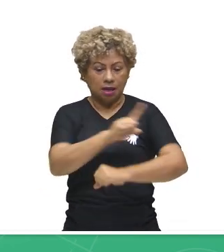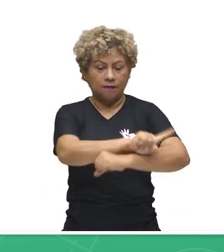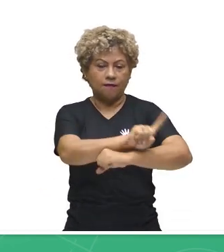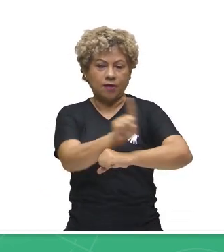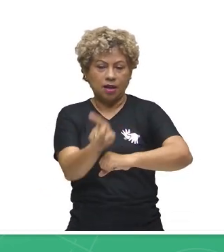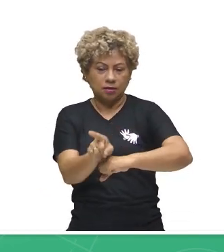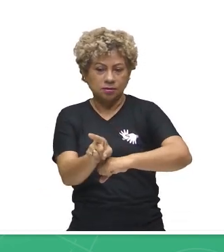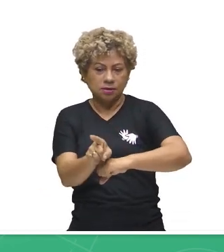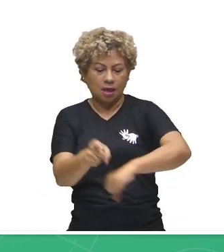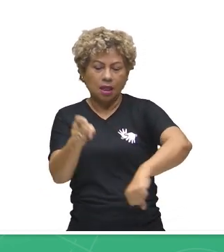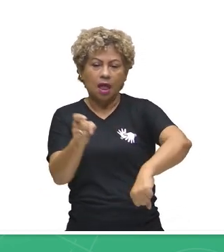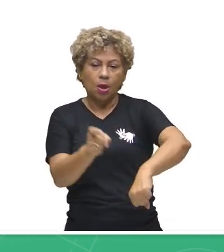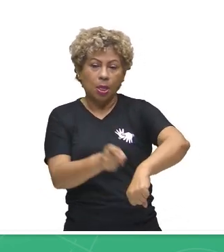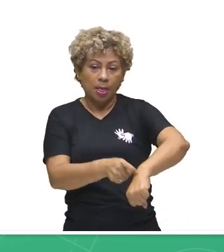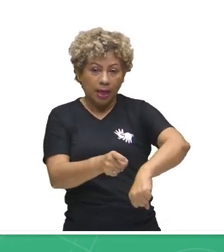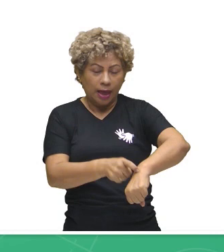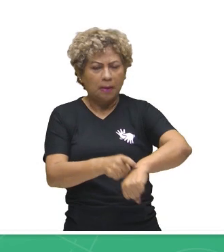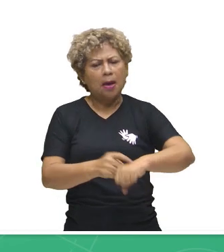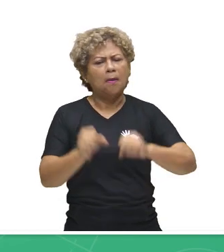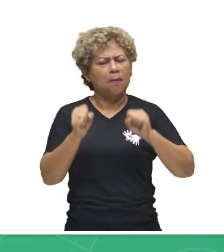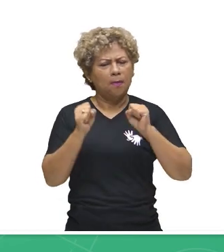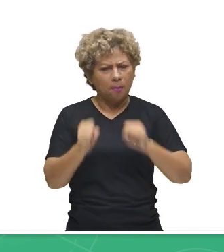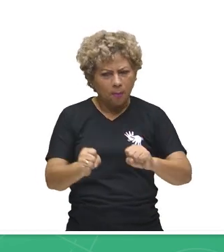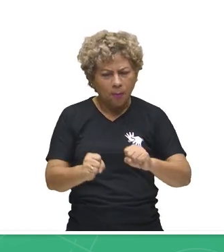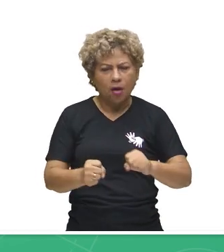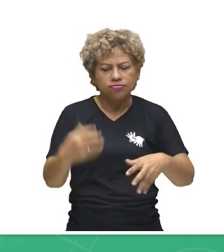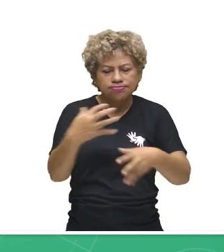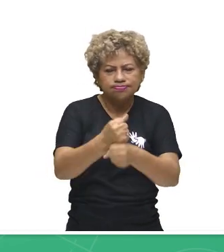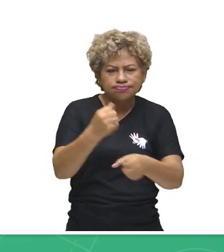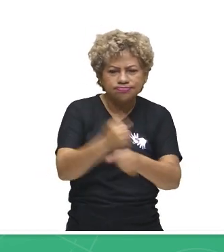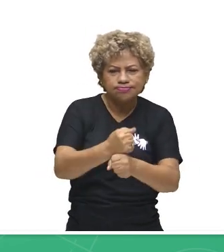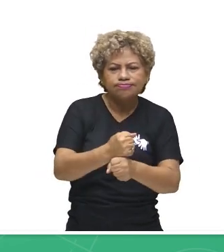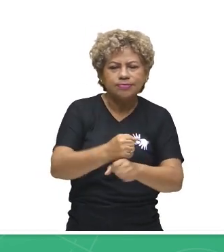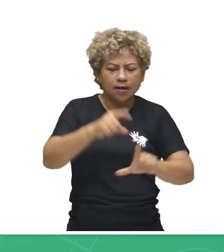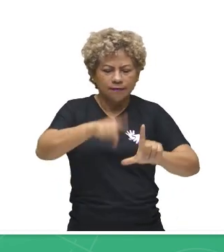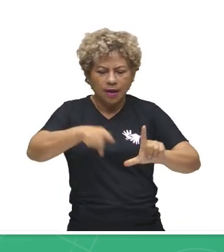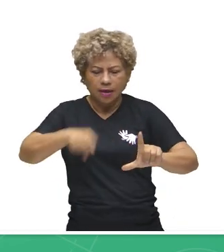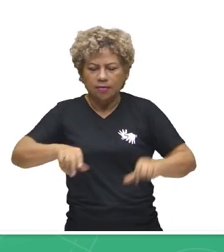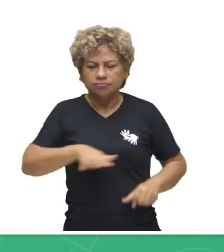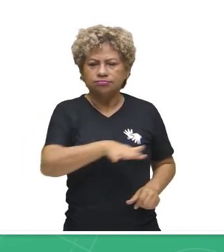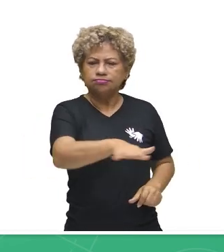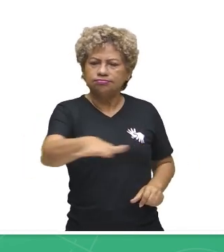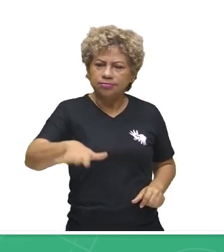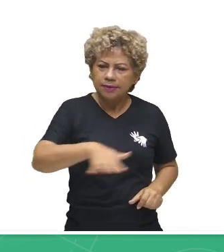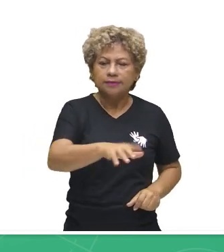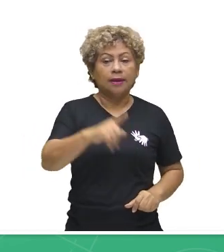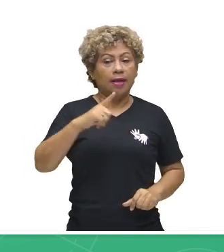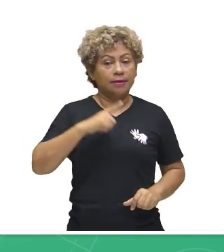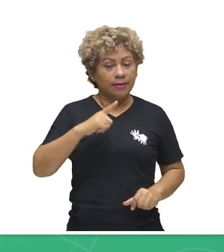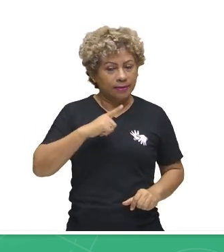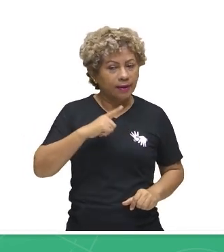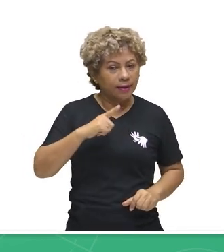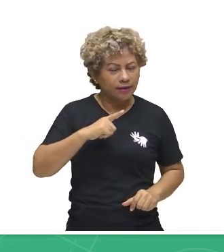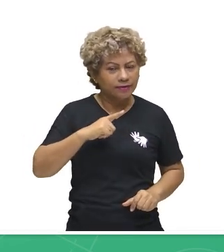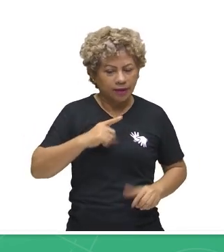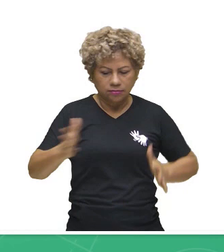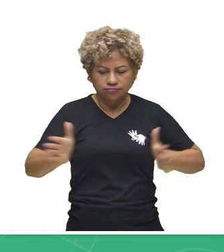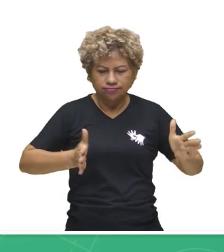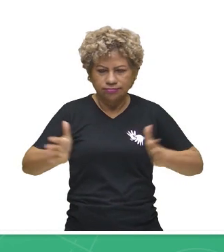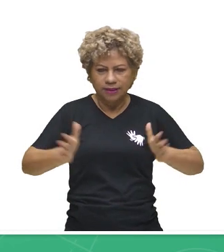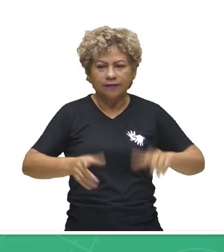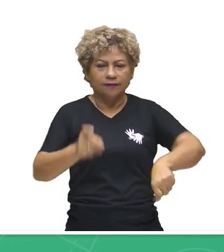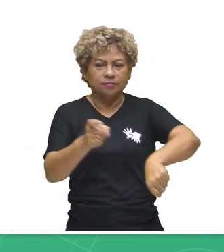do tempo, pode-se calcular a variação de espaço ocorrida em um intervalo de